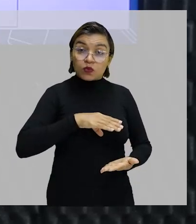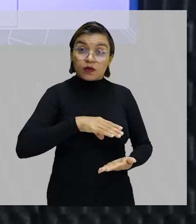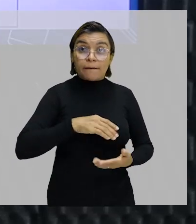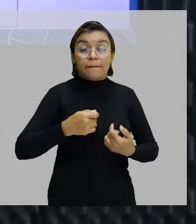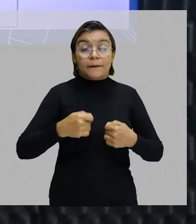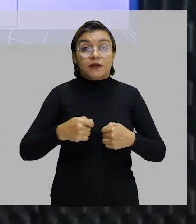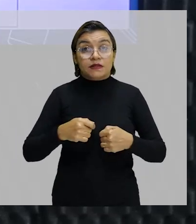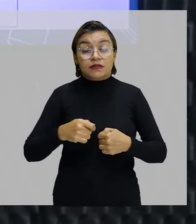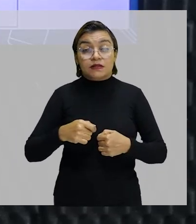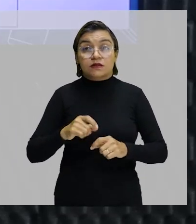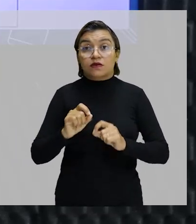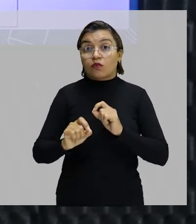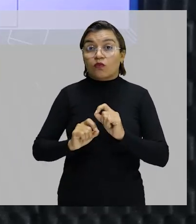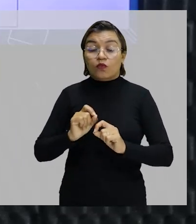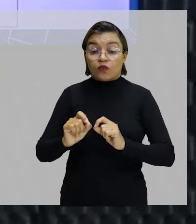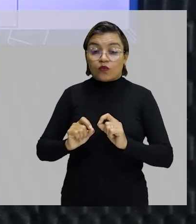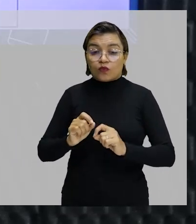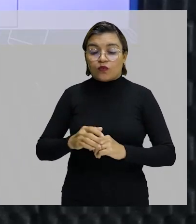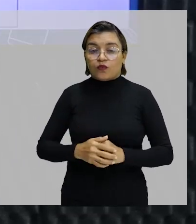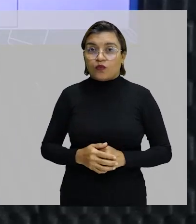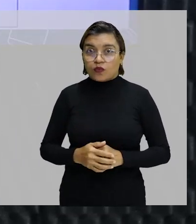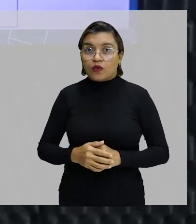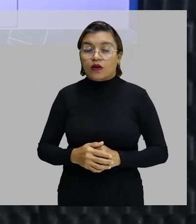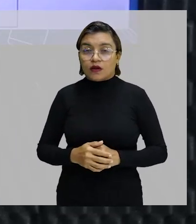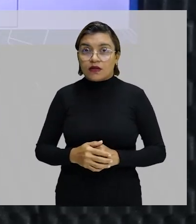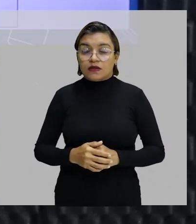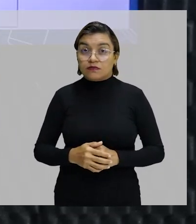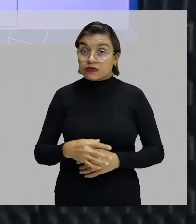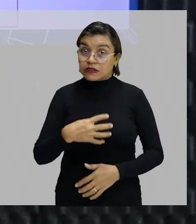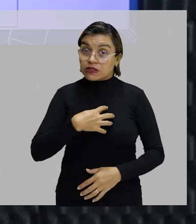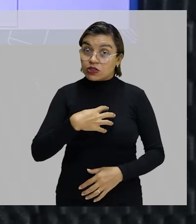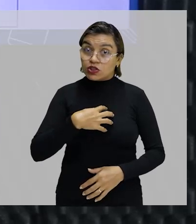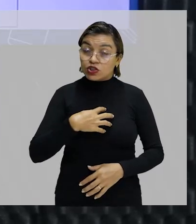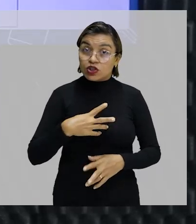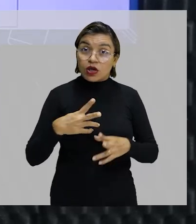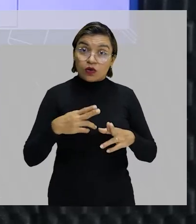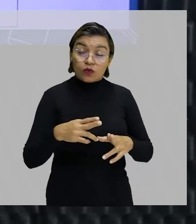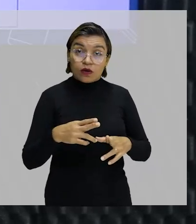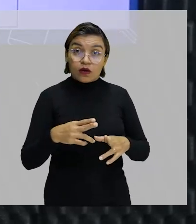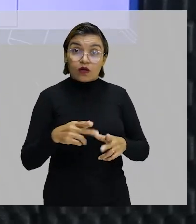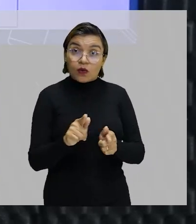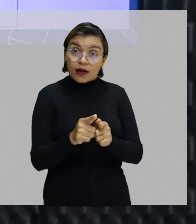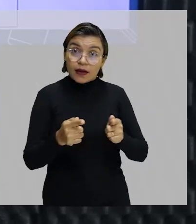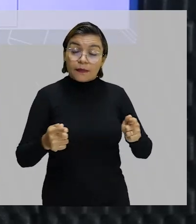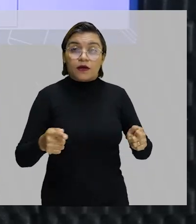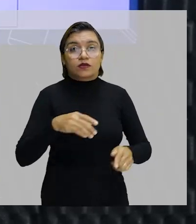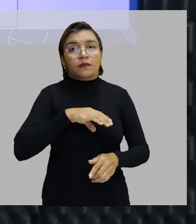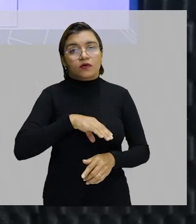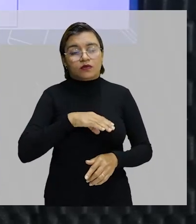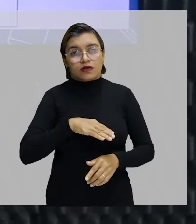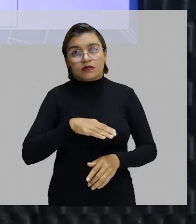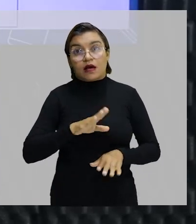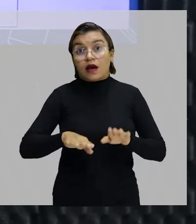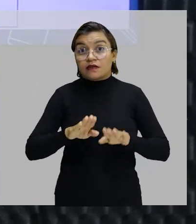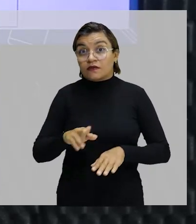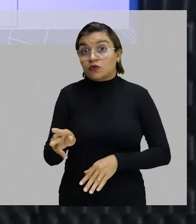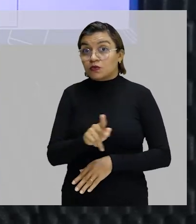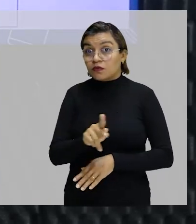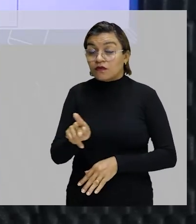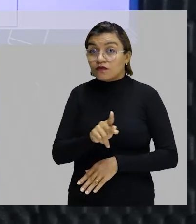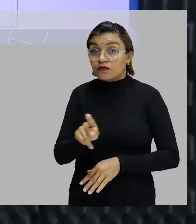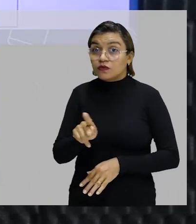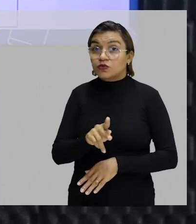nós temos que considerar algo que faça sentido na língua portuguesa. Por isso que muitos professores de inglês, e nós já falamos isso aqui,